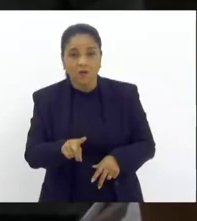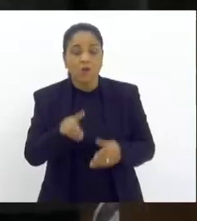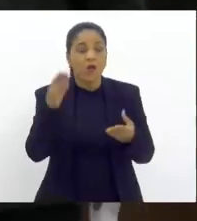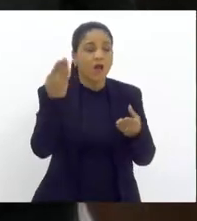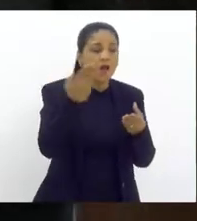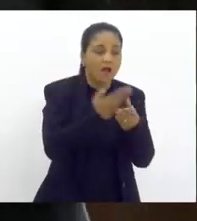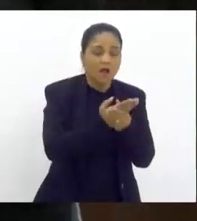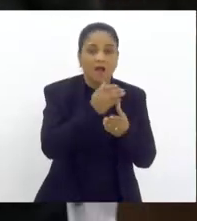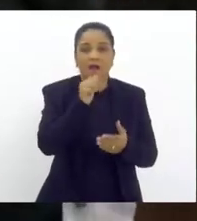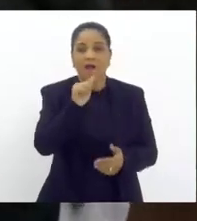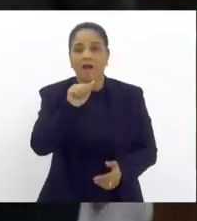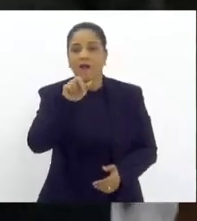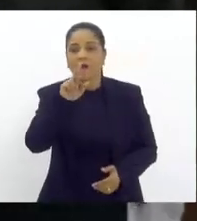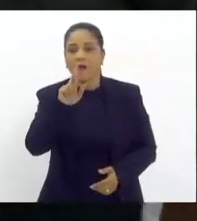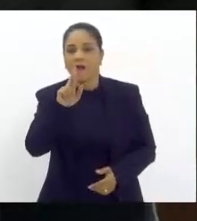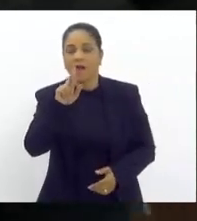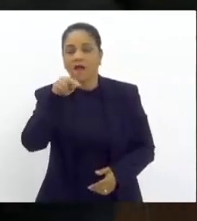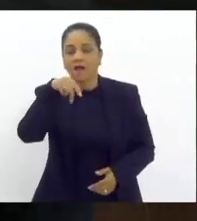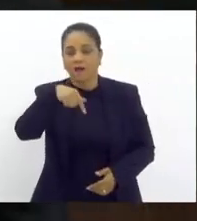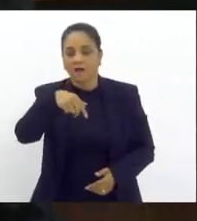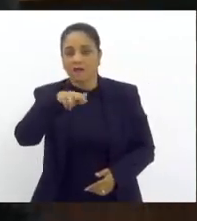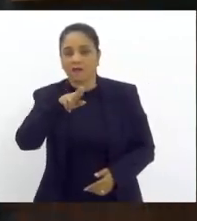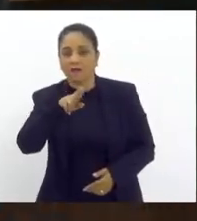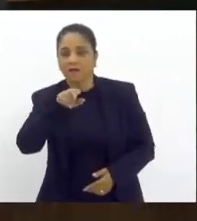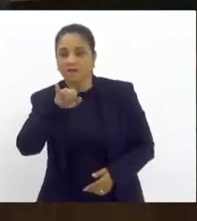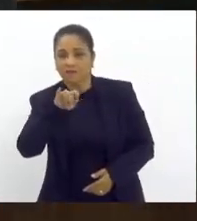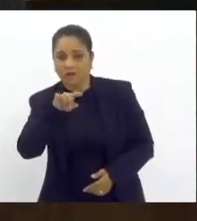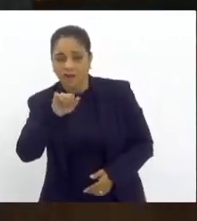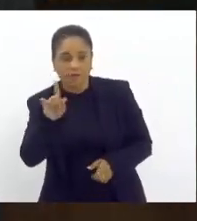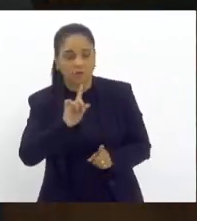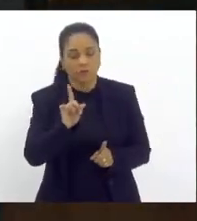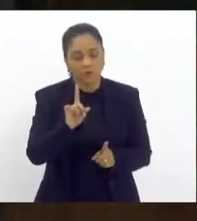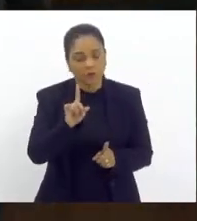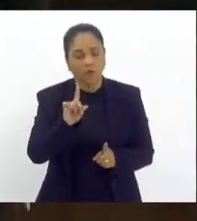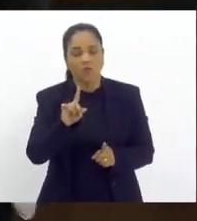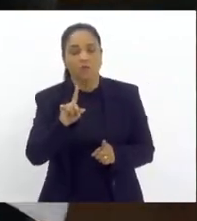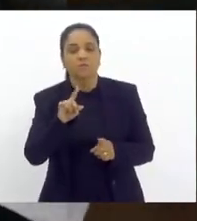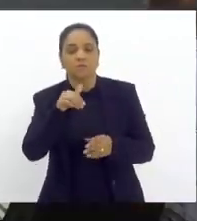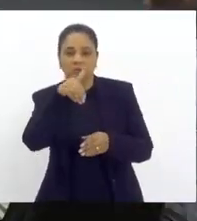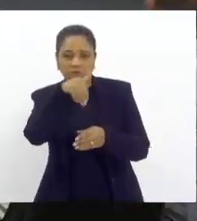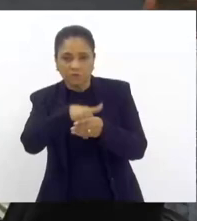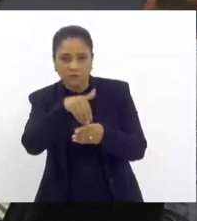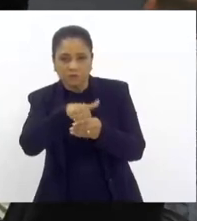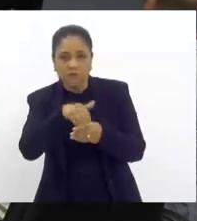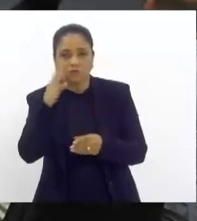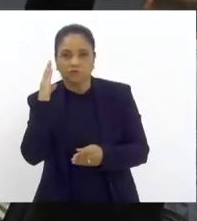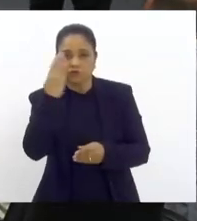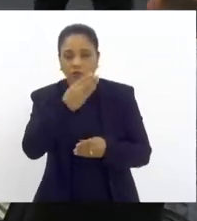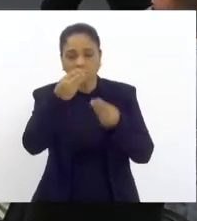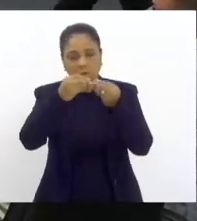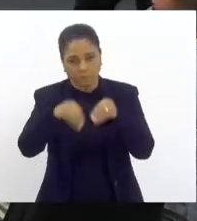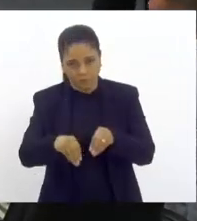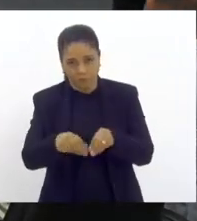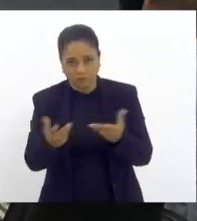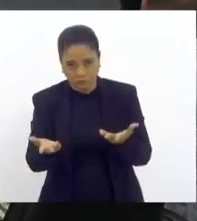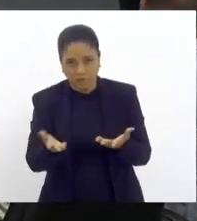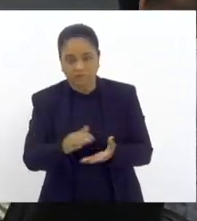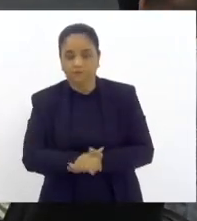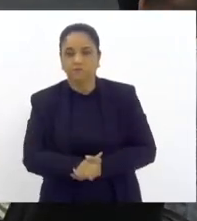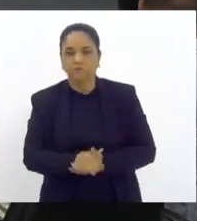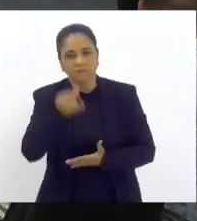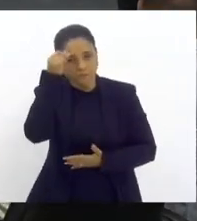tem gerado interferência direta nas votações pela prejudicabilidade. Pela ordem, presidente. É rapidinho sobre esse